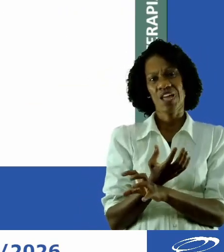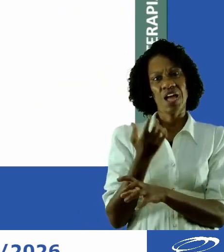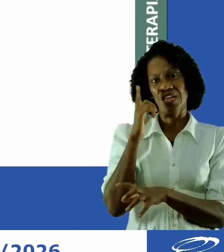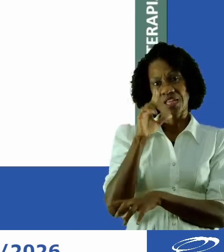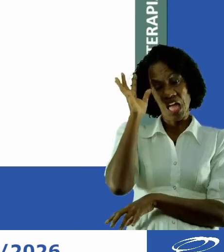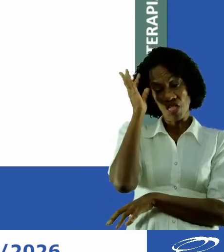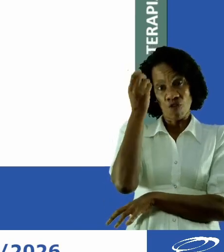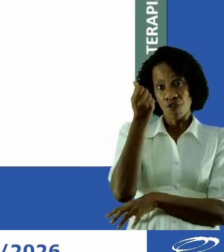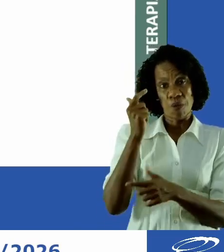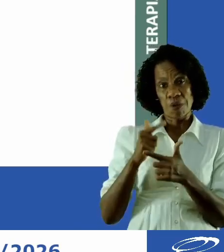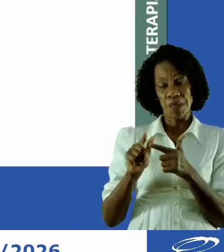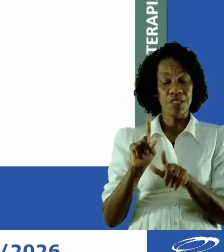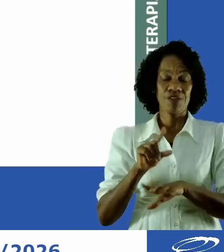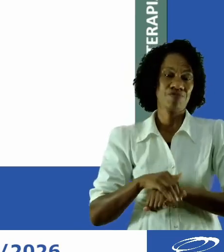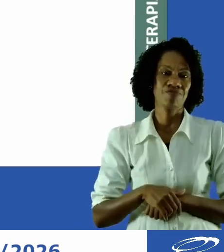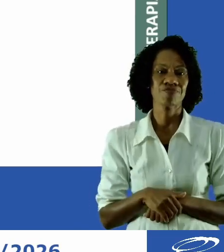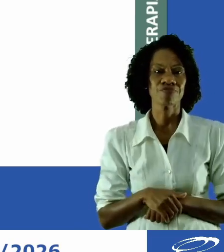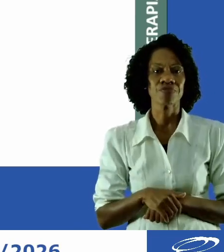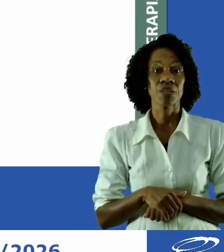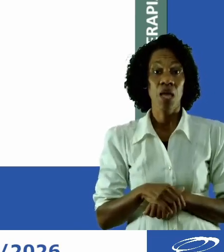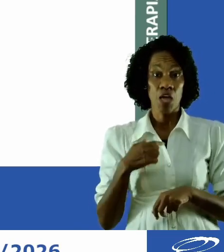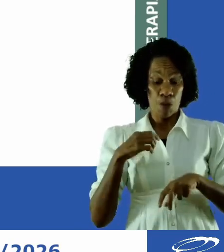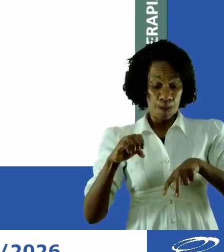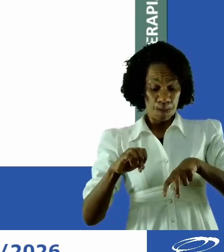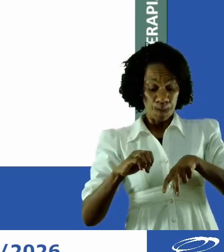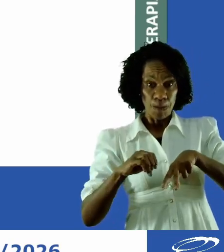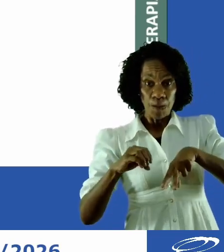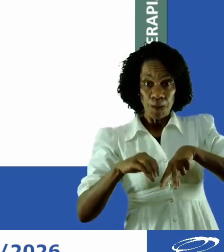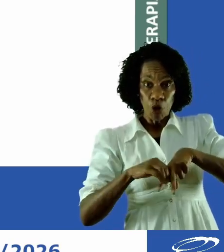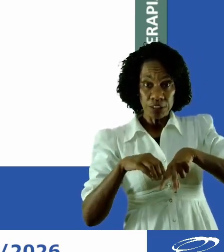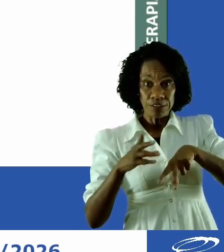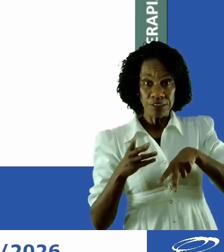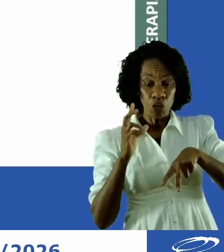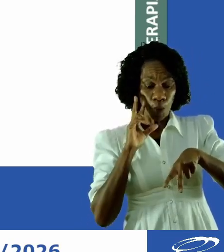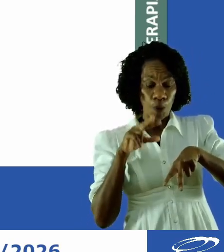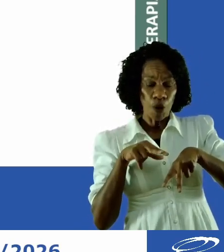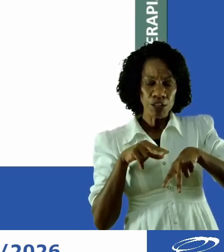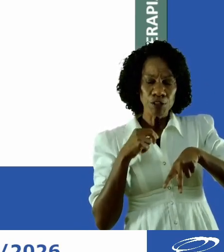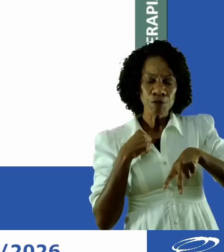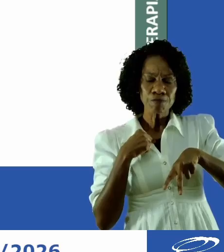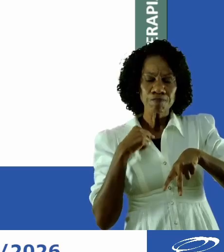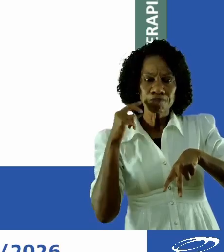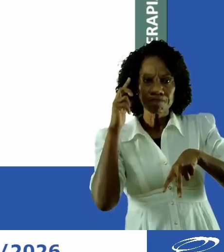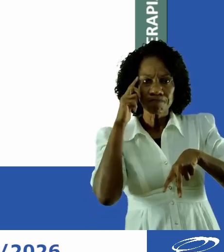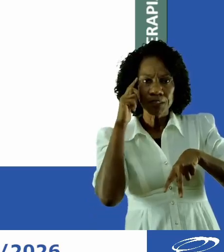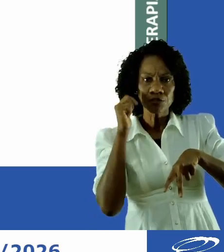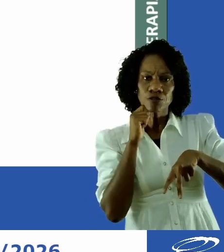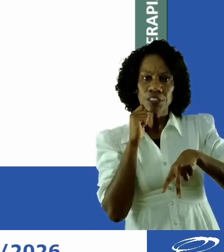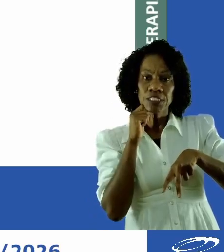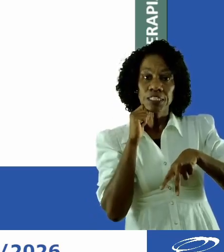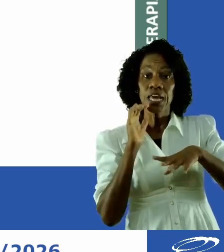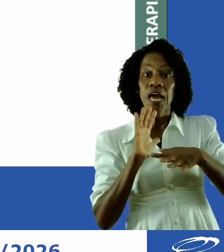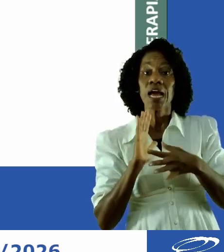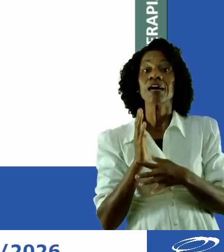olha, o padrão de tratamento antibiótico nas próteses, no meu olhar, e aqui mais uma vez, é o que eu acredito que é a arte de